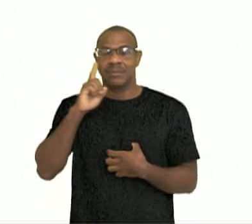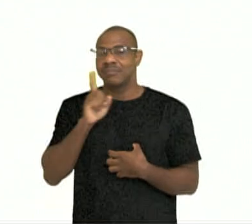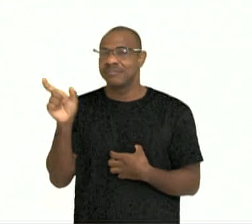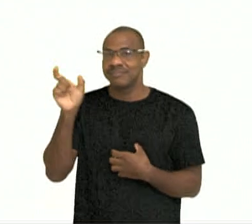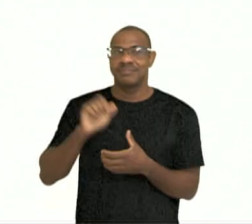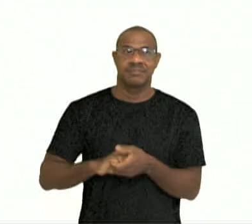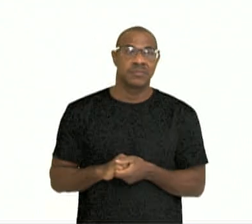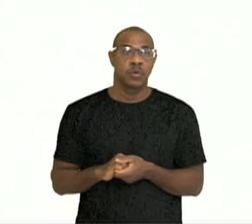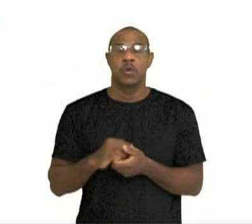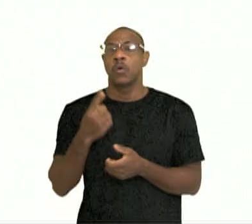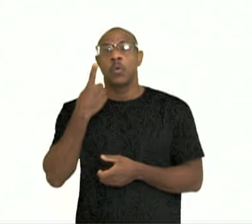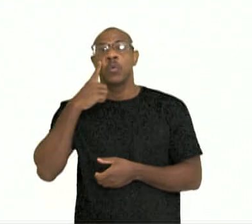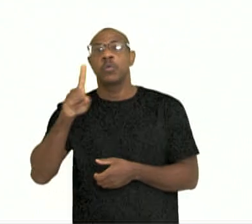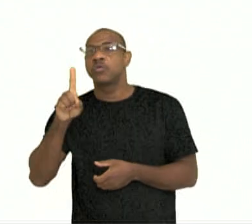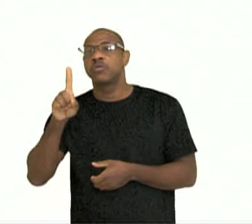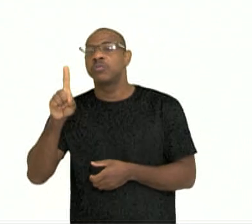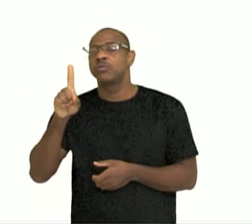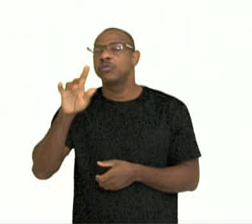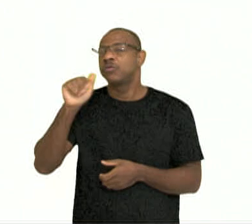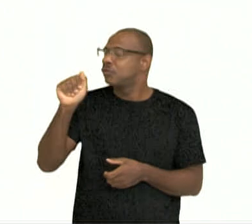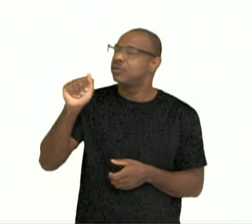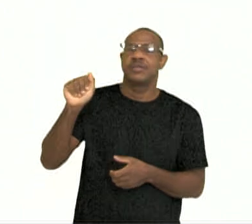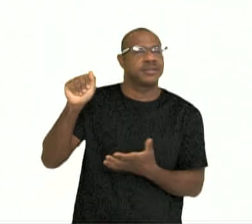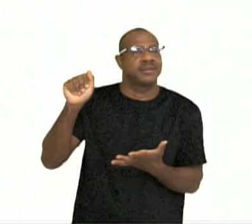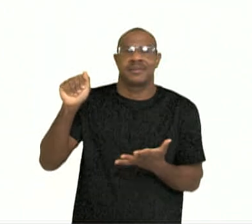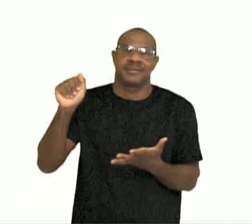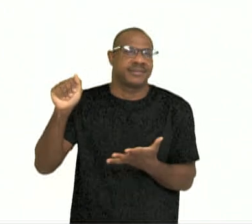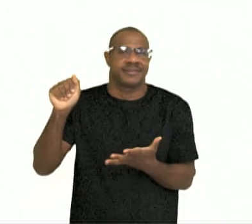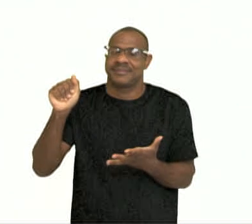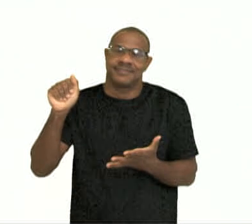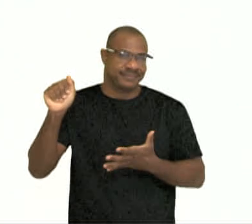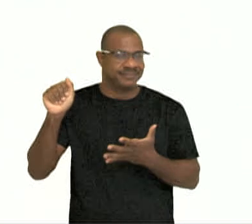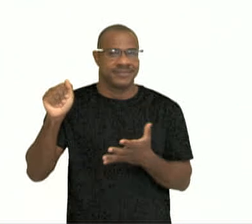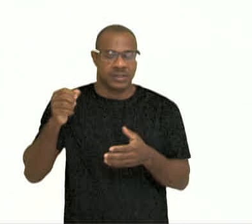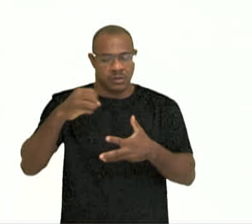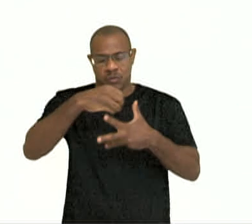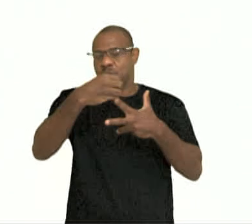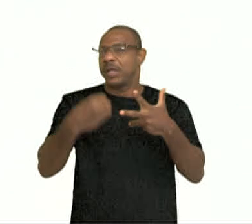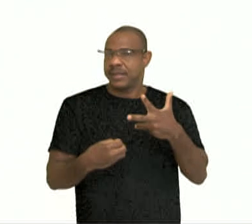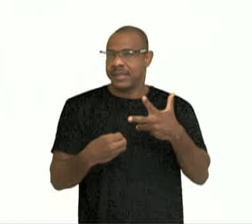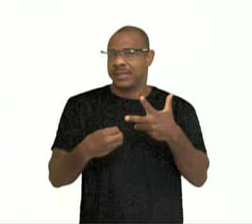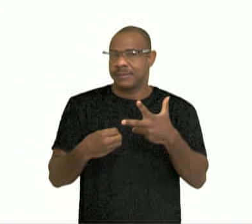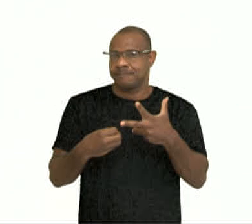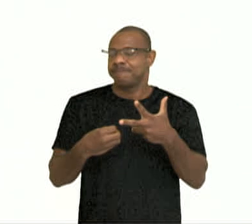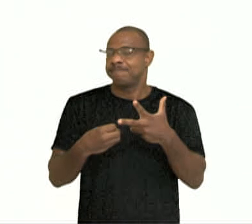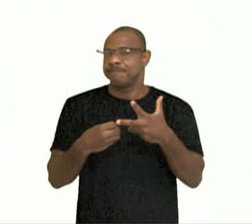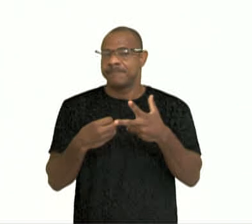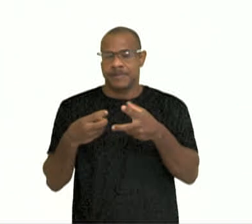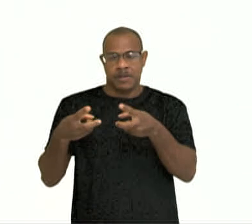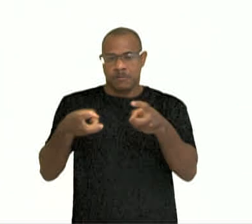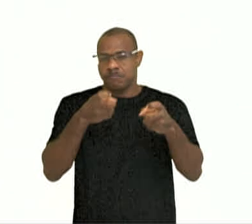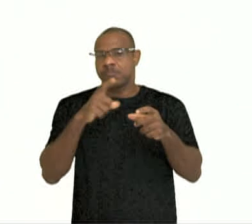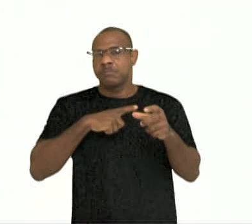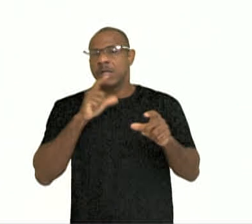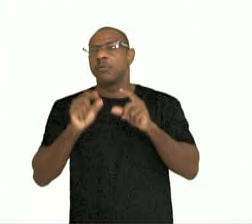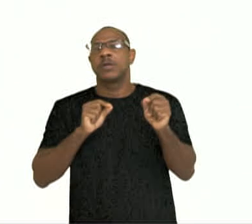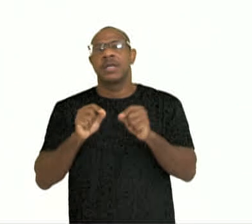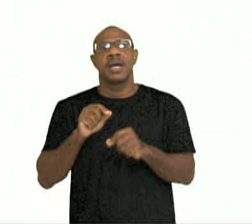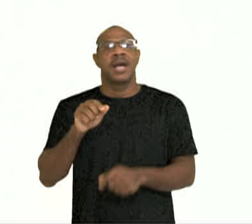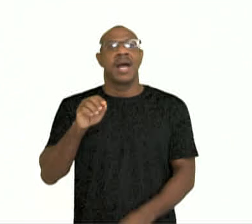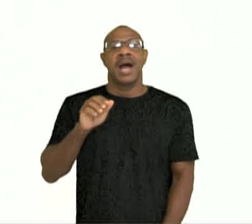registra abstenção. Qual que é o motivo desse acontecimento? Vamos por partes. Abstenção